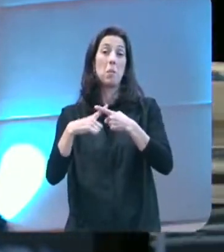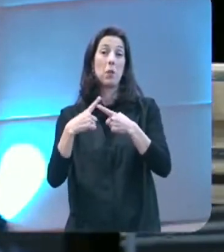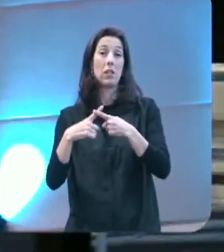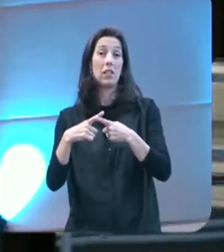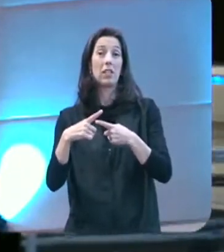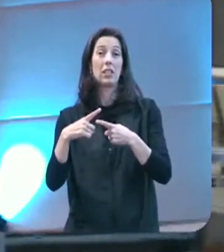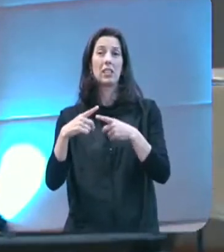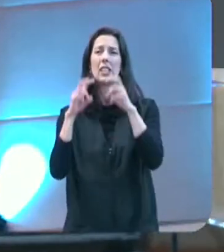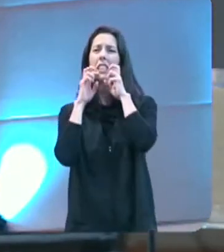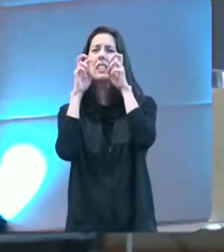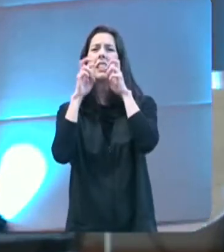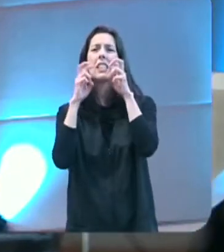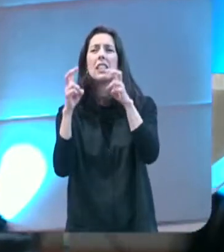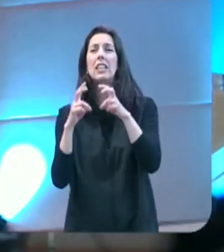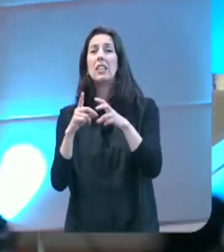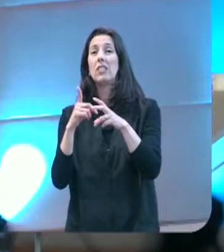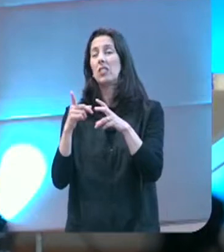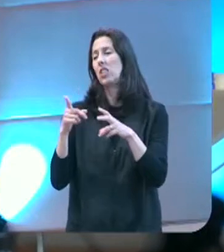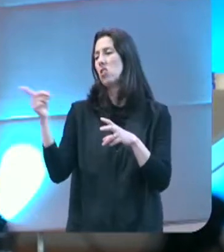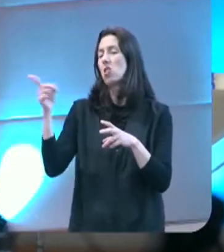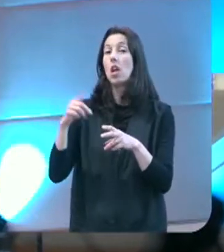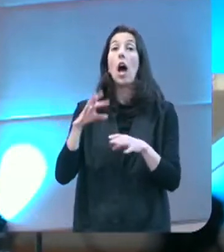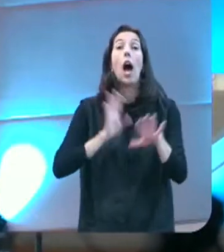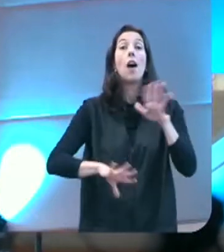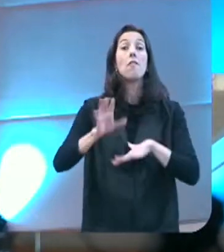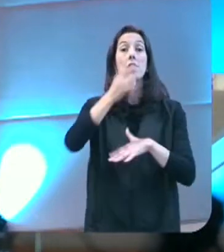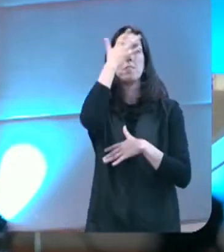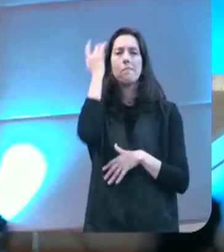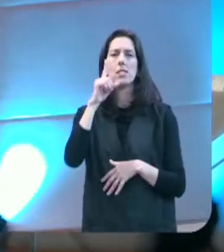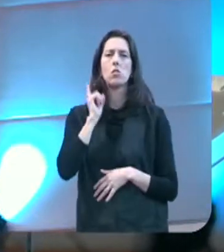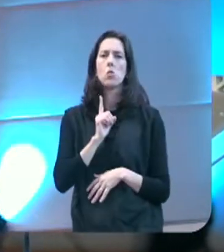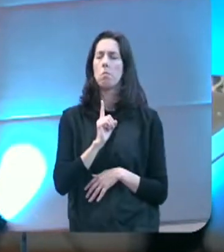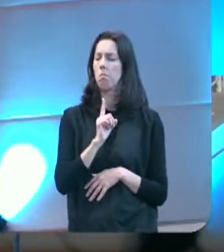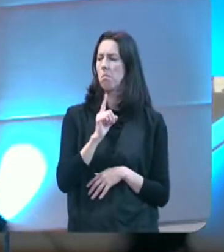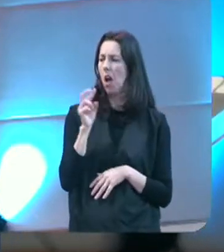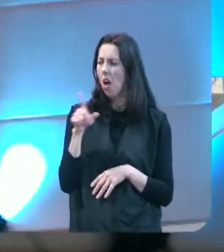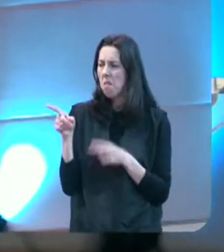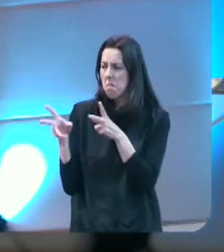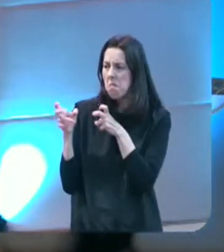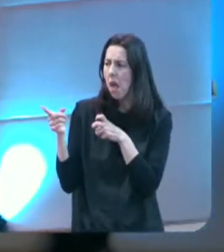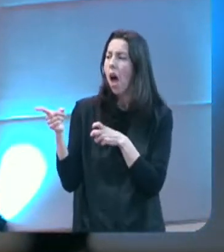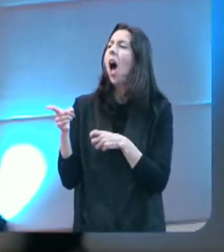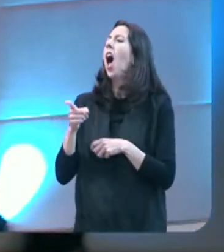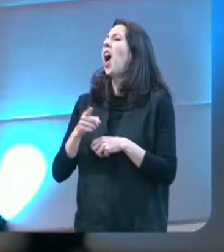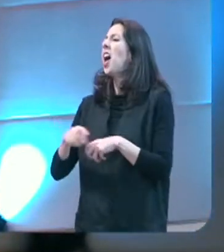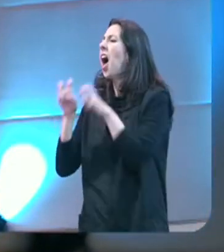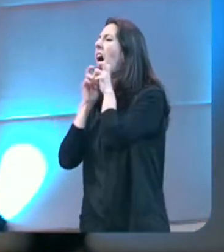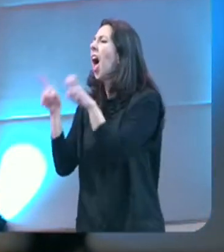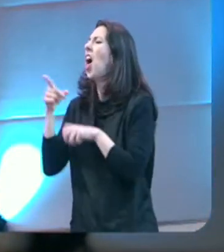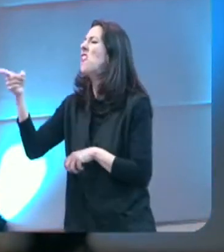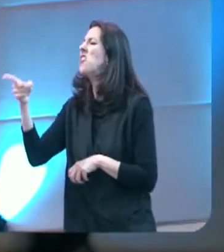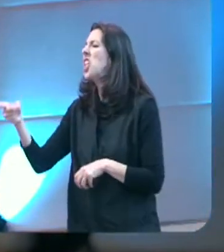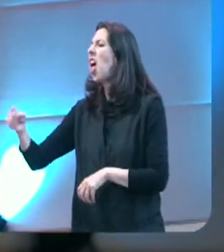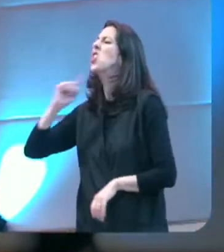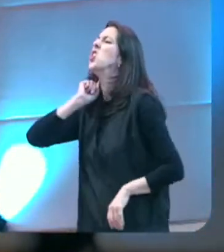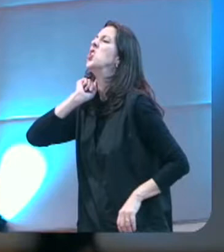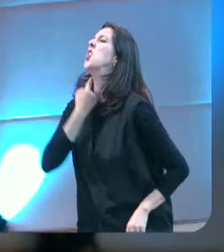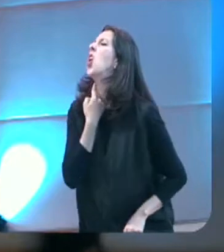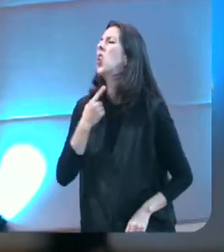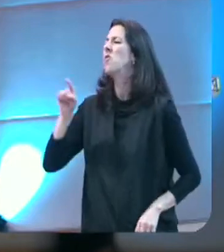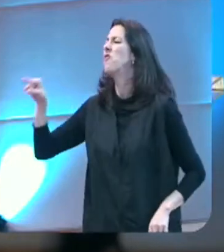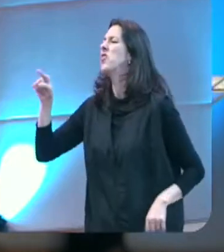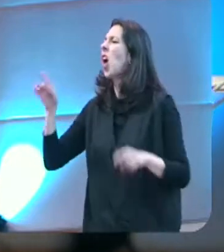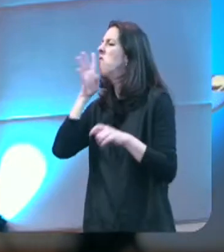que gritar sobre eles mesmos: imundo, imundo, para que as pessoas se afastassem e eles